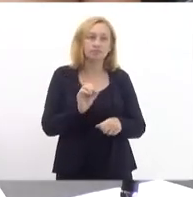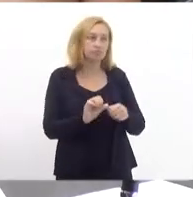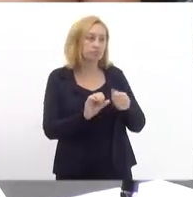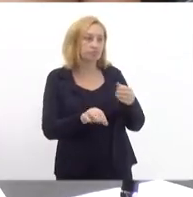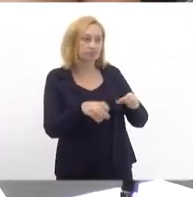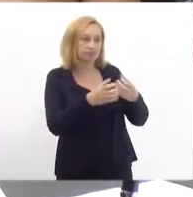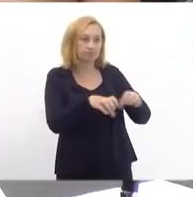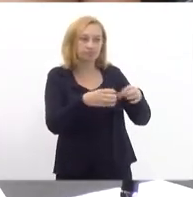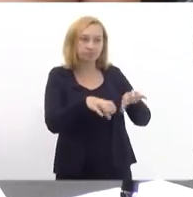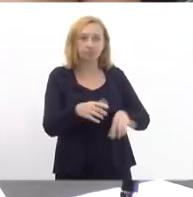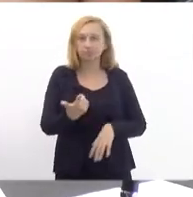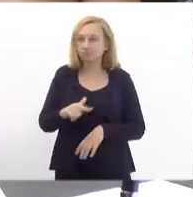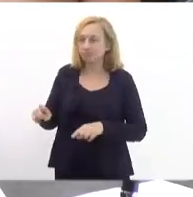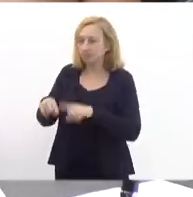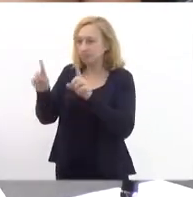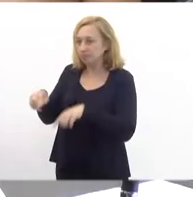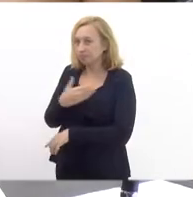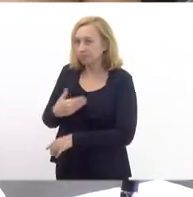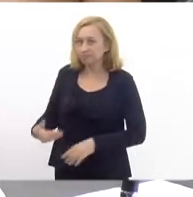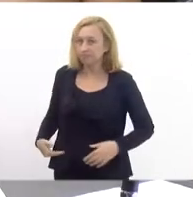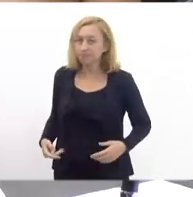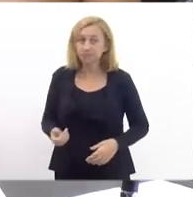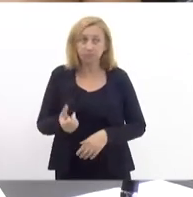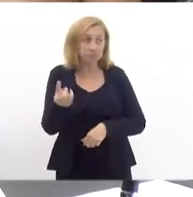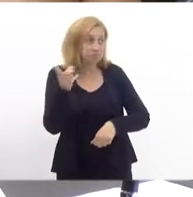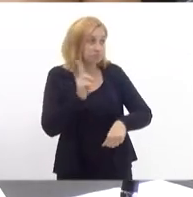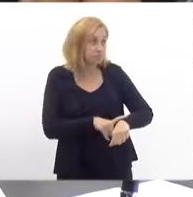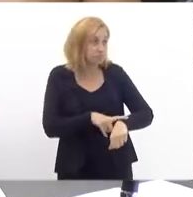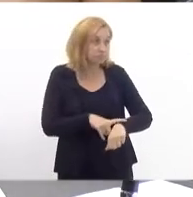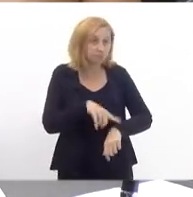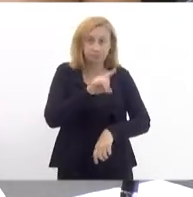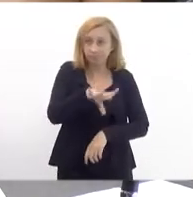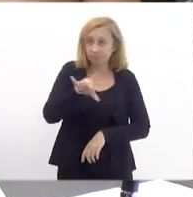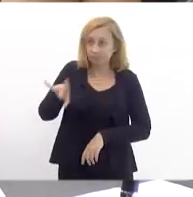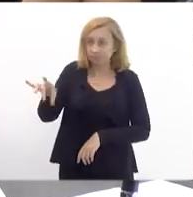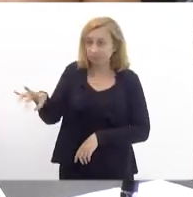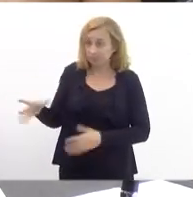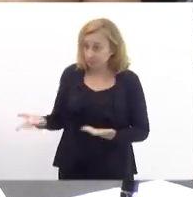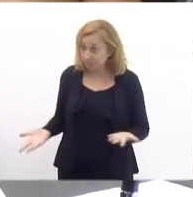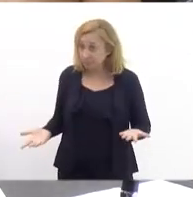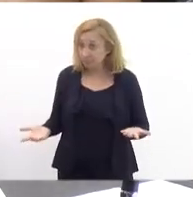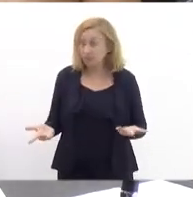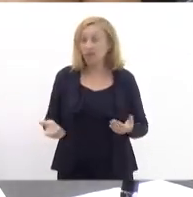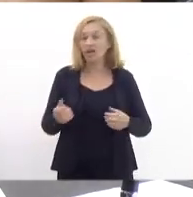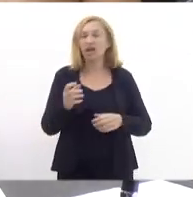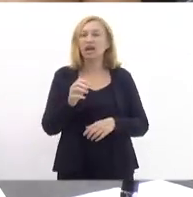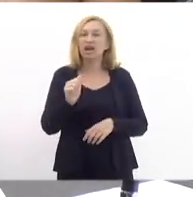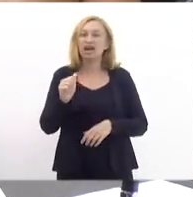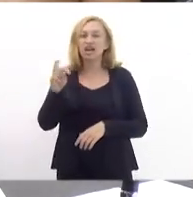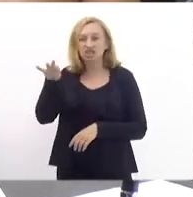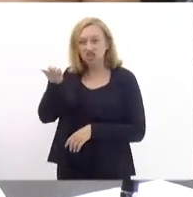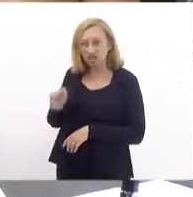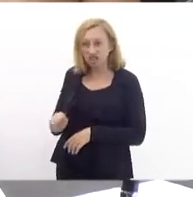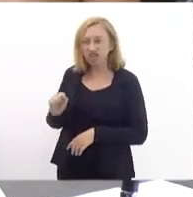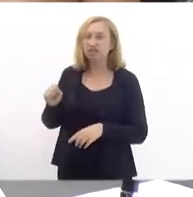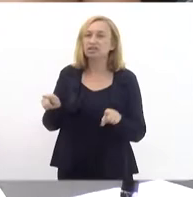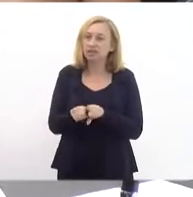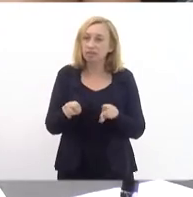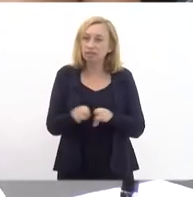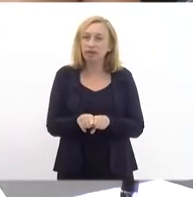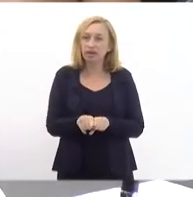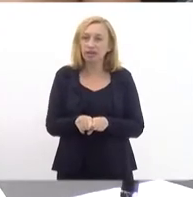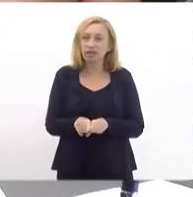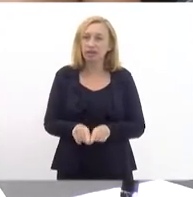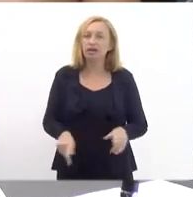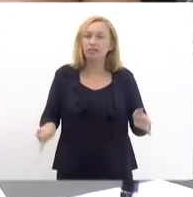não tem esse funcionário público, com pouco tempo de cada um, desagrega. A agência também é função